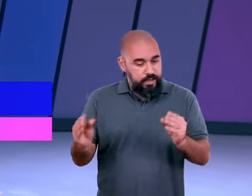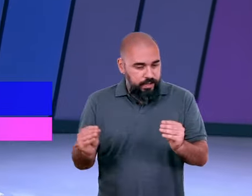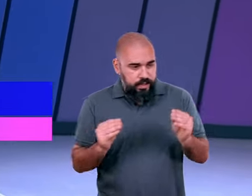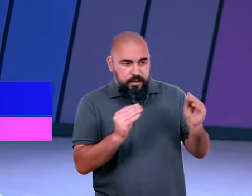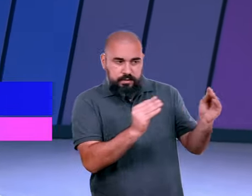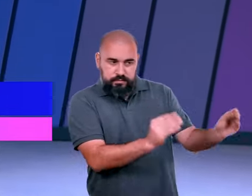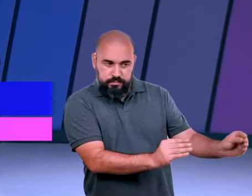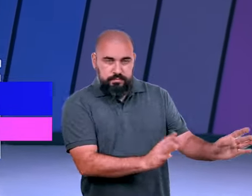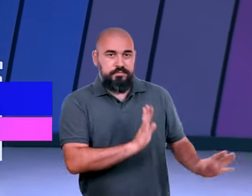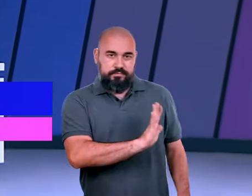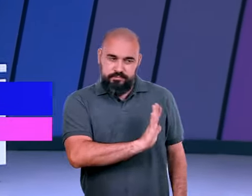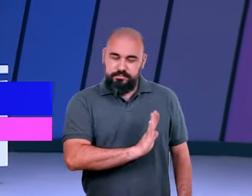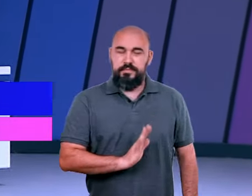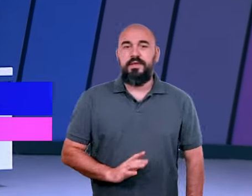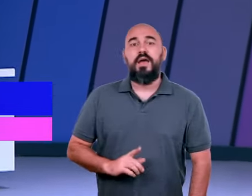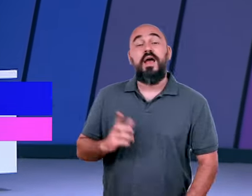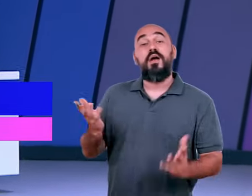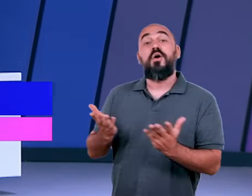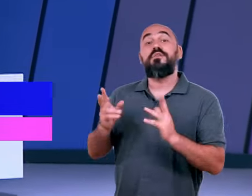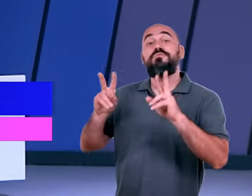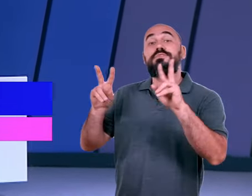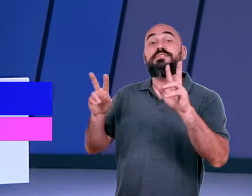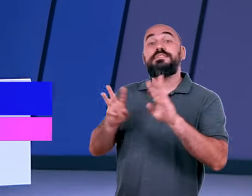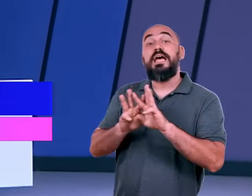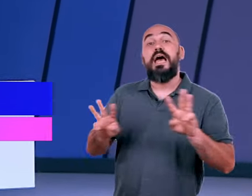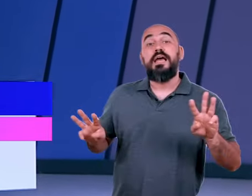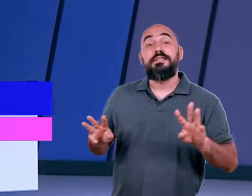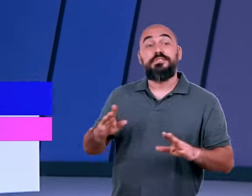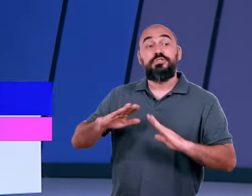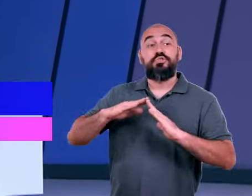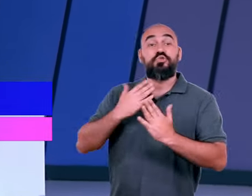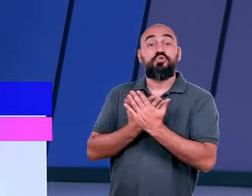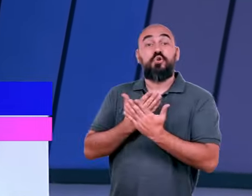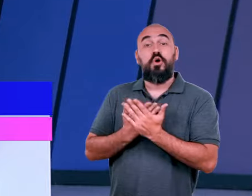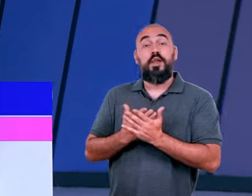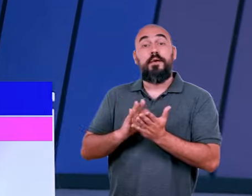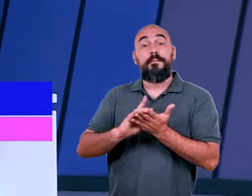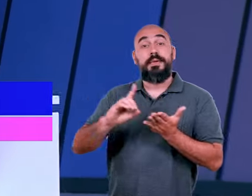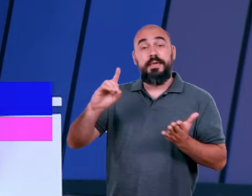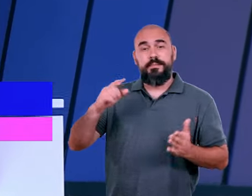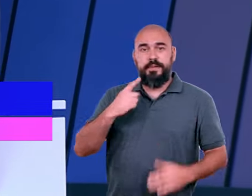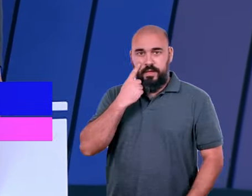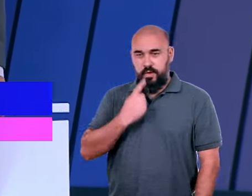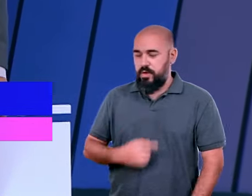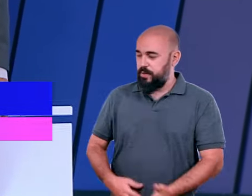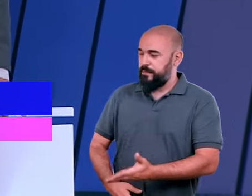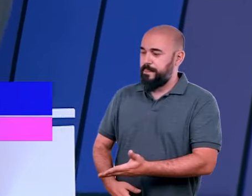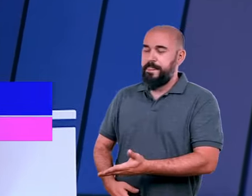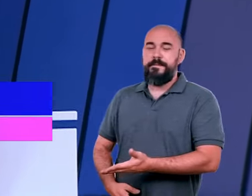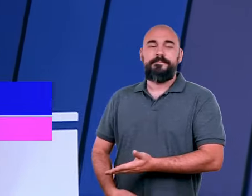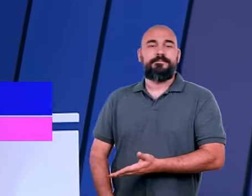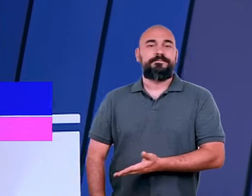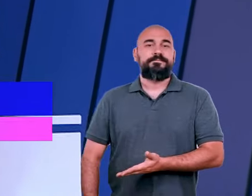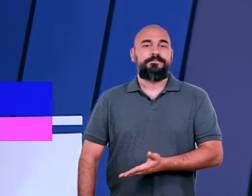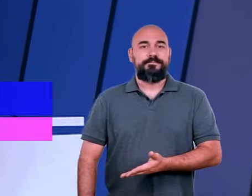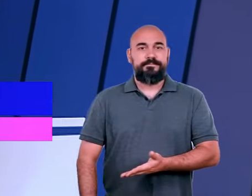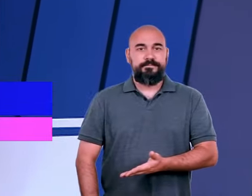aqui o site da nossa escola bíblica, que é o seguinte, anota aí o endereço, é